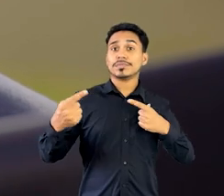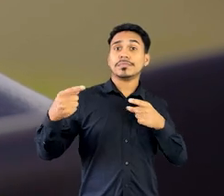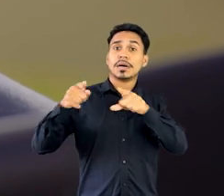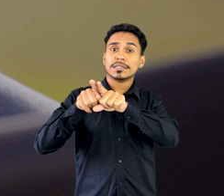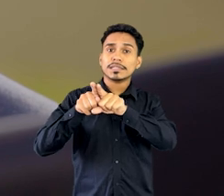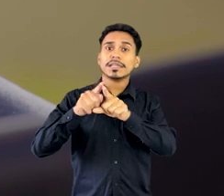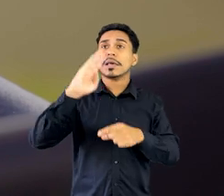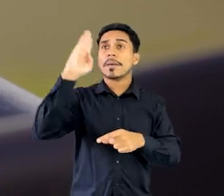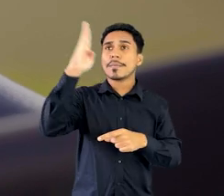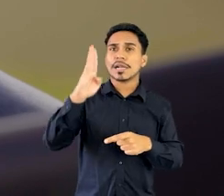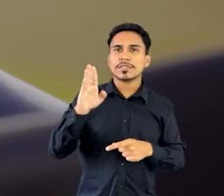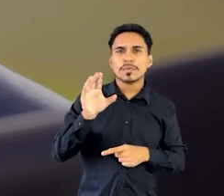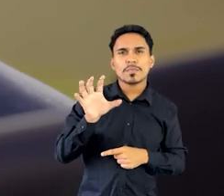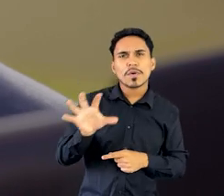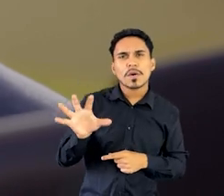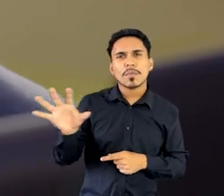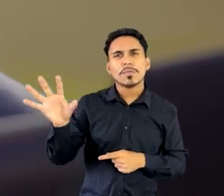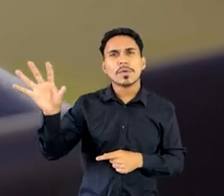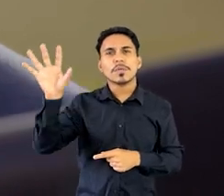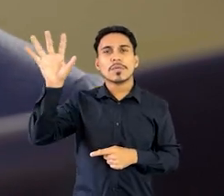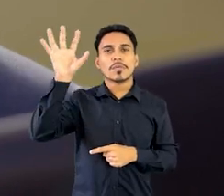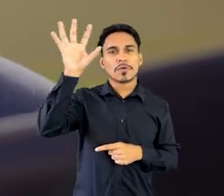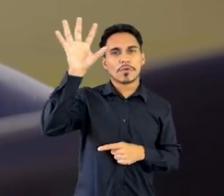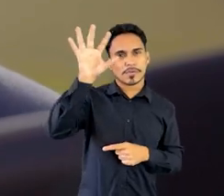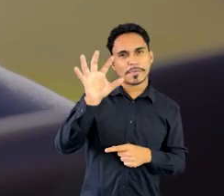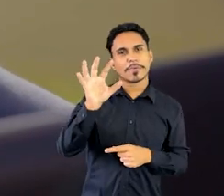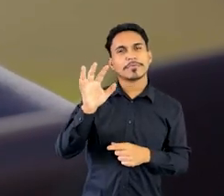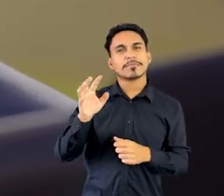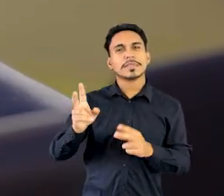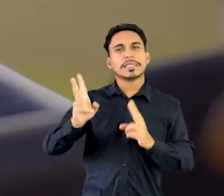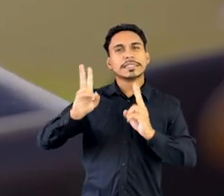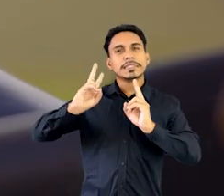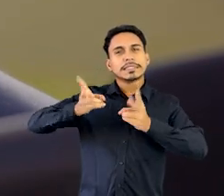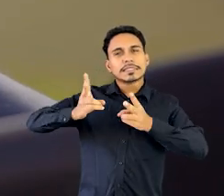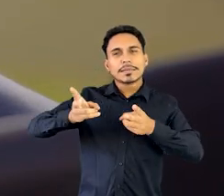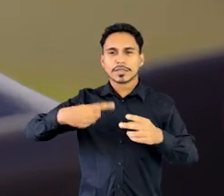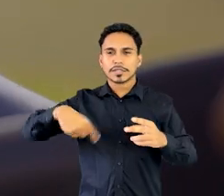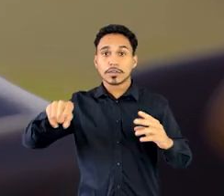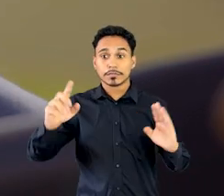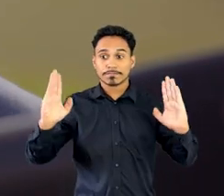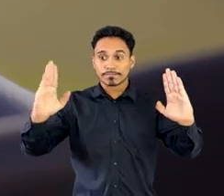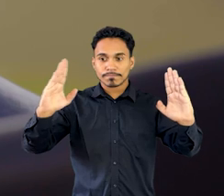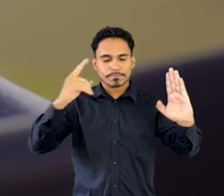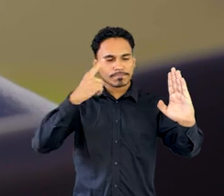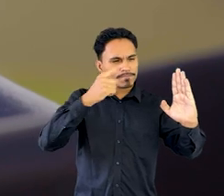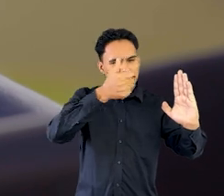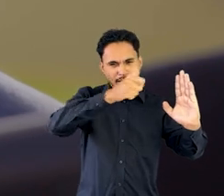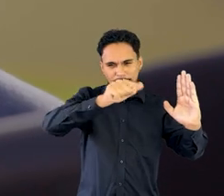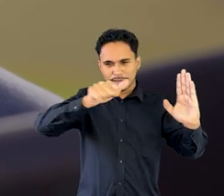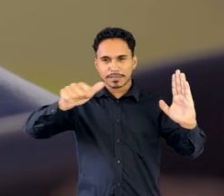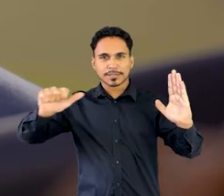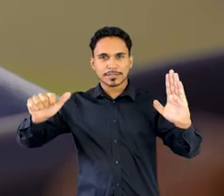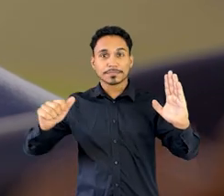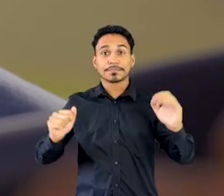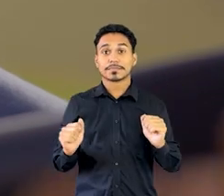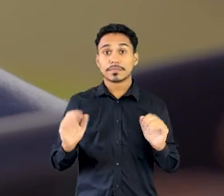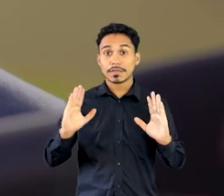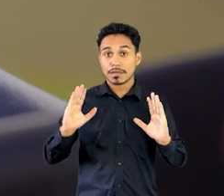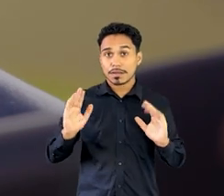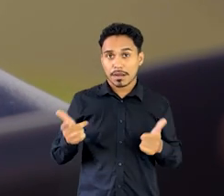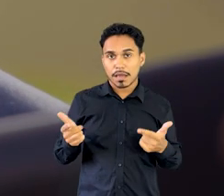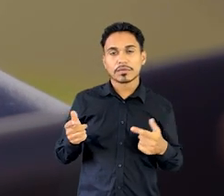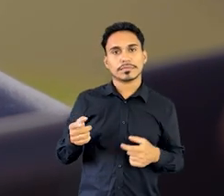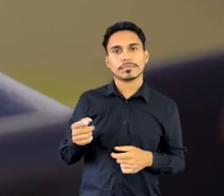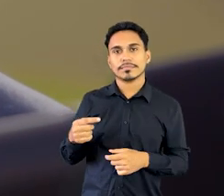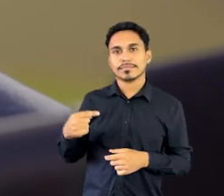do do país então a gente pode talvez medir a temperatura e para poder criar uma análise de cenário e